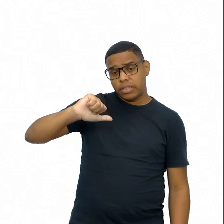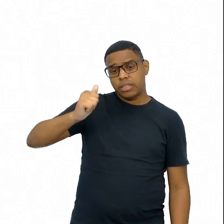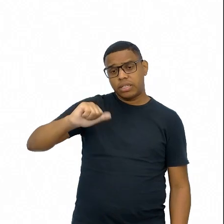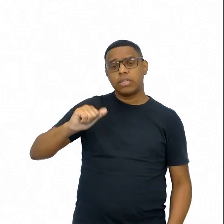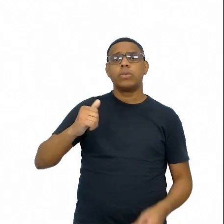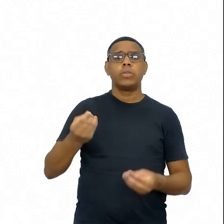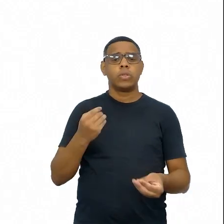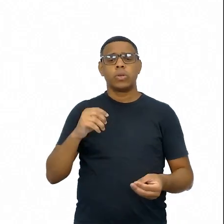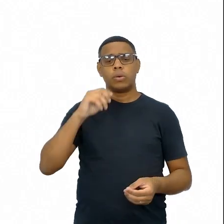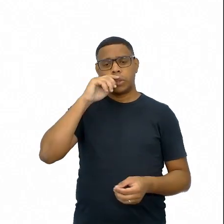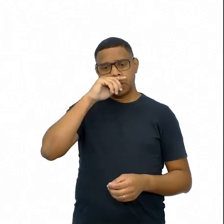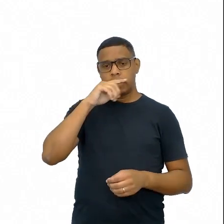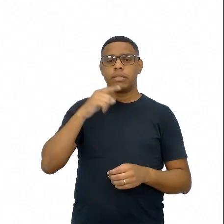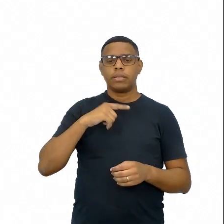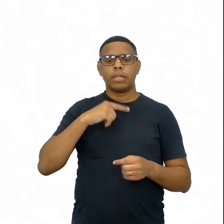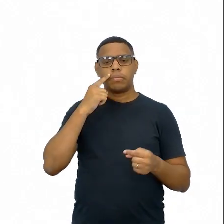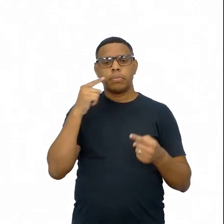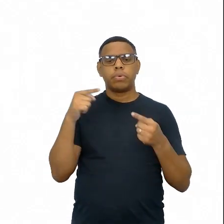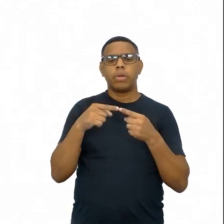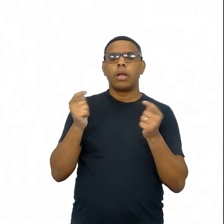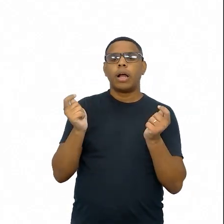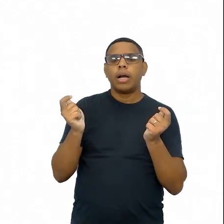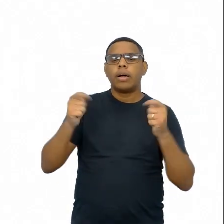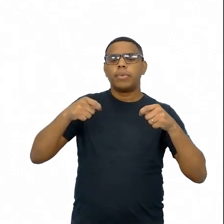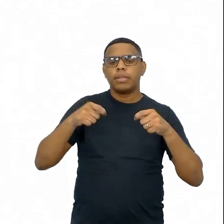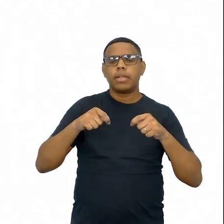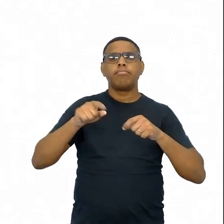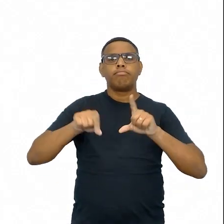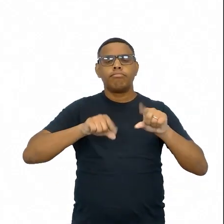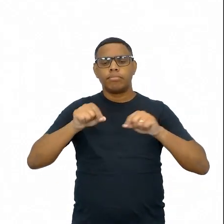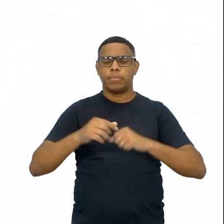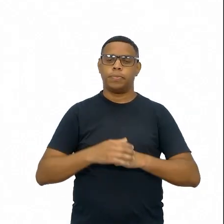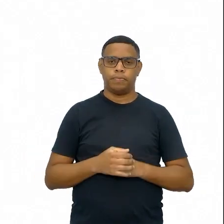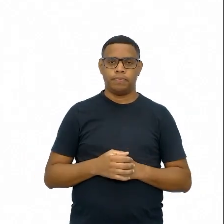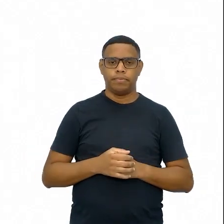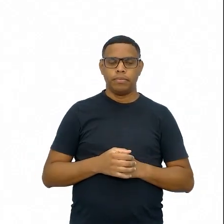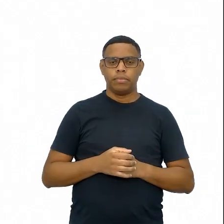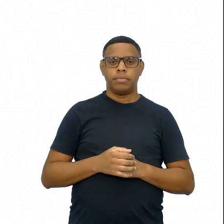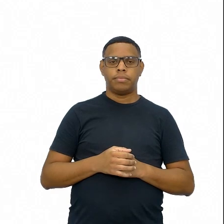primeira avaliação, que se relacionam com a habilidade selecionada.